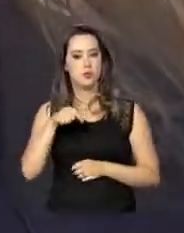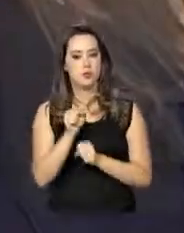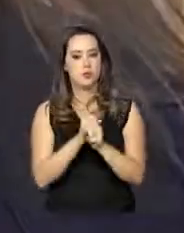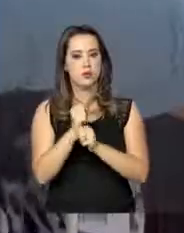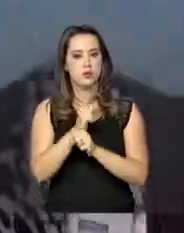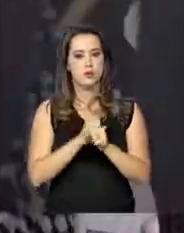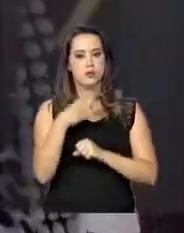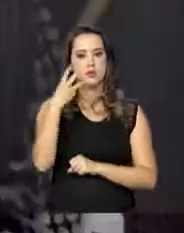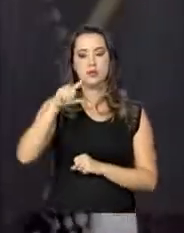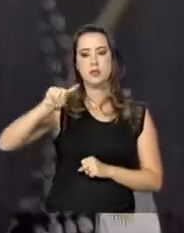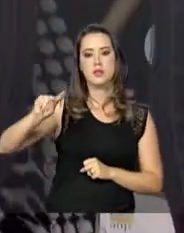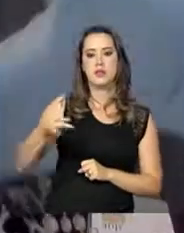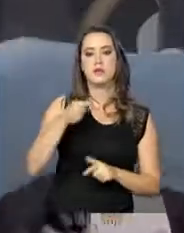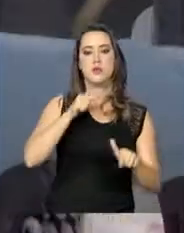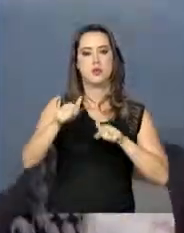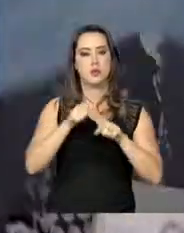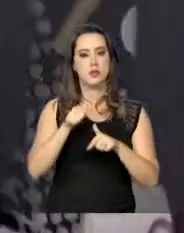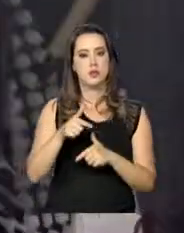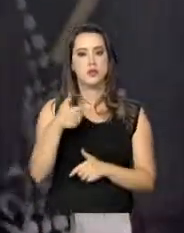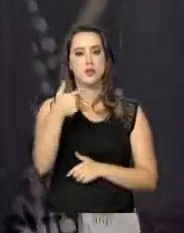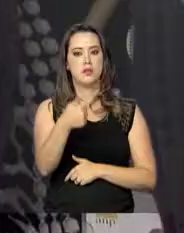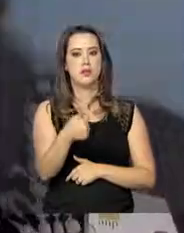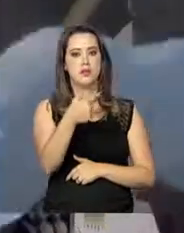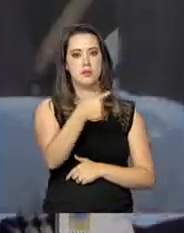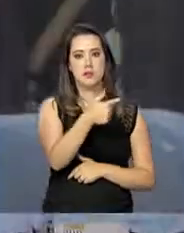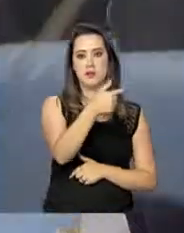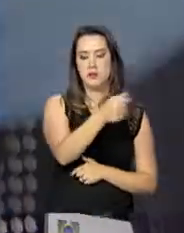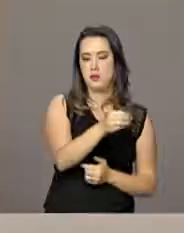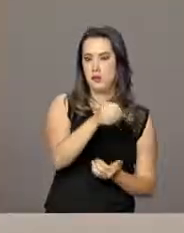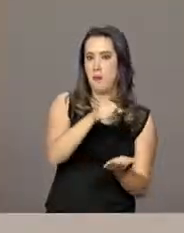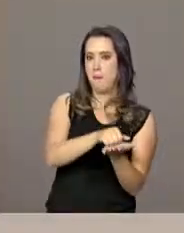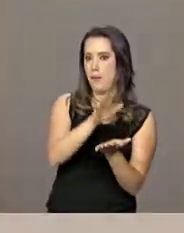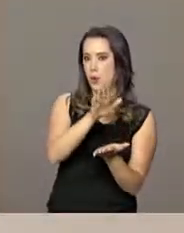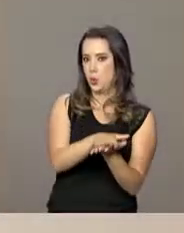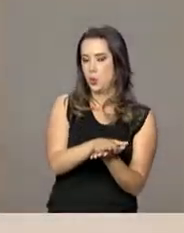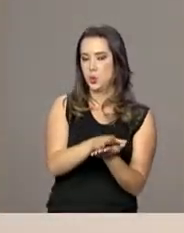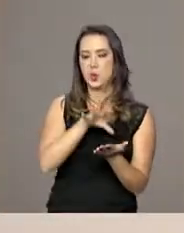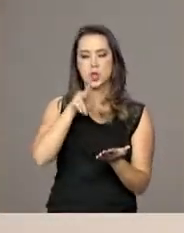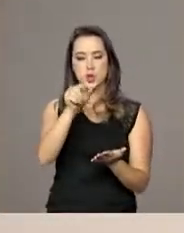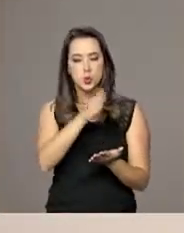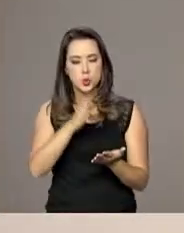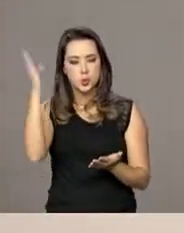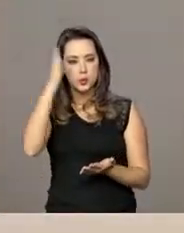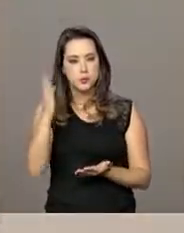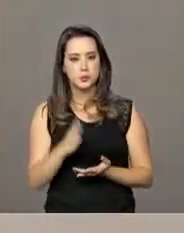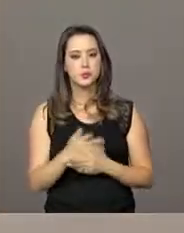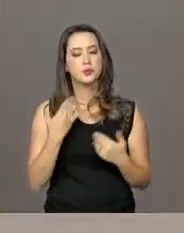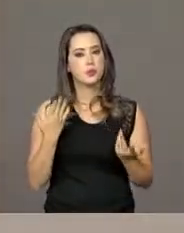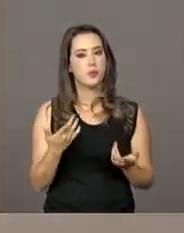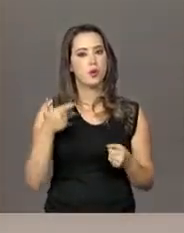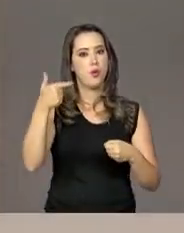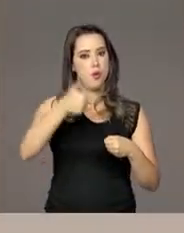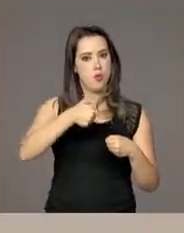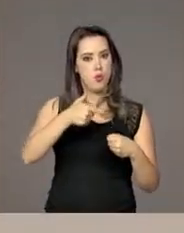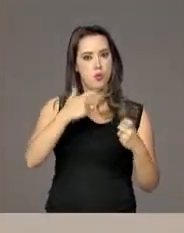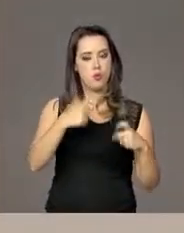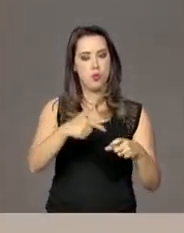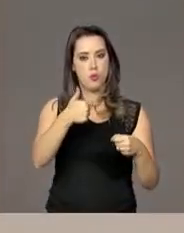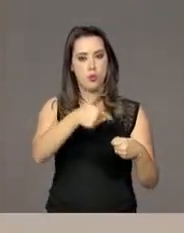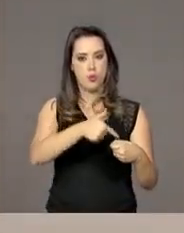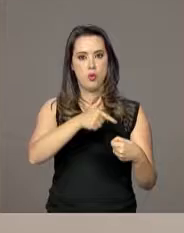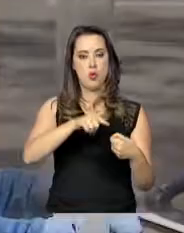cerca de 3 mil ações, com 770 autos de infração em todo o país. E o posto que trabalha fora